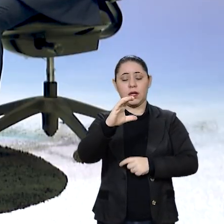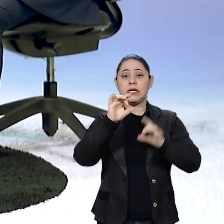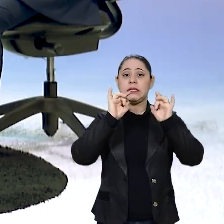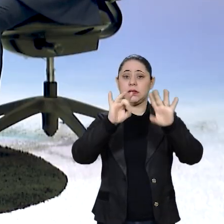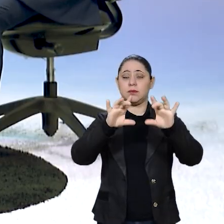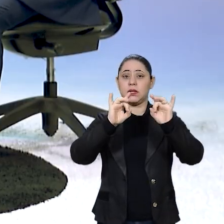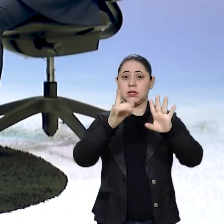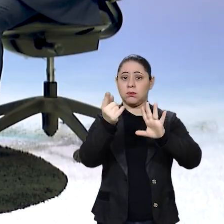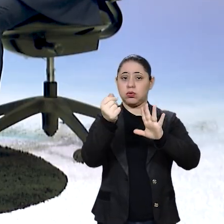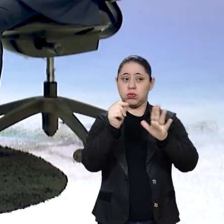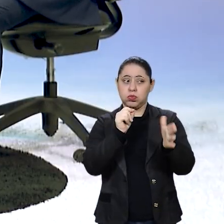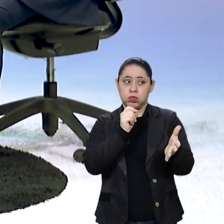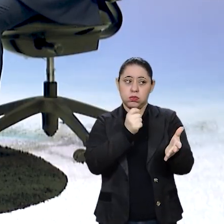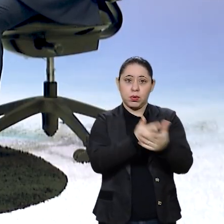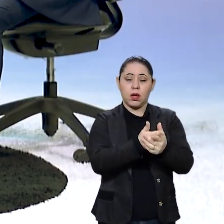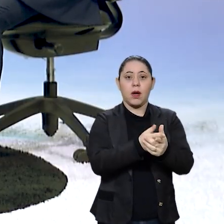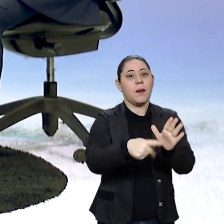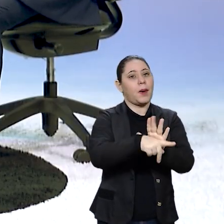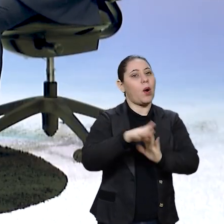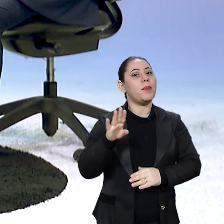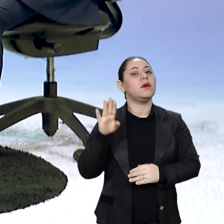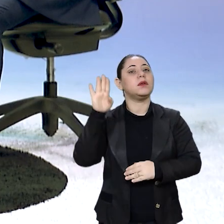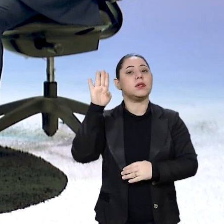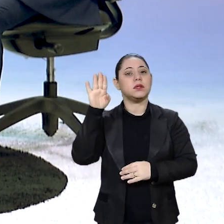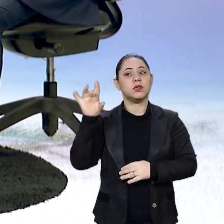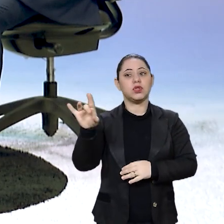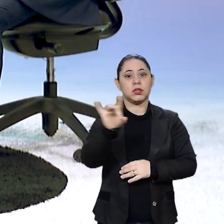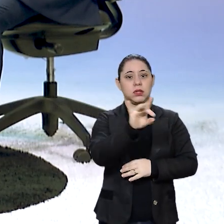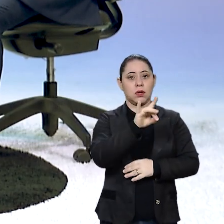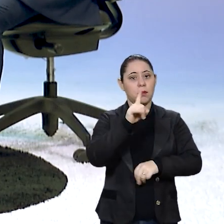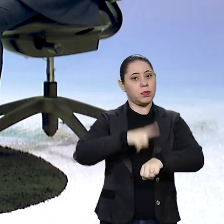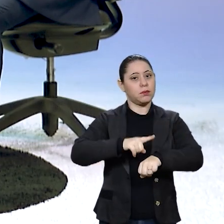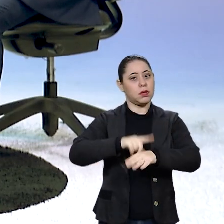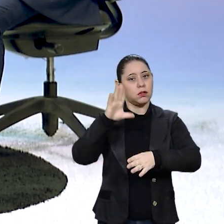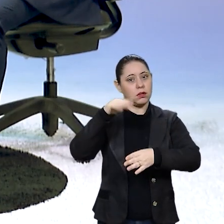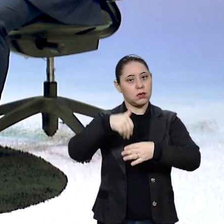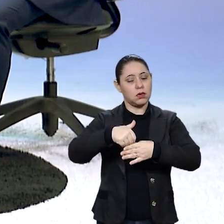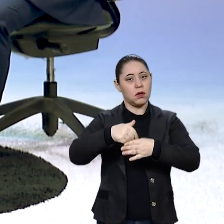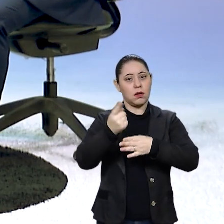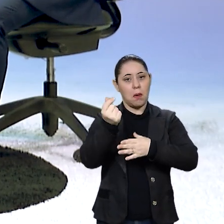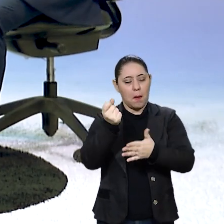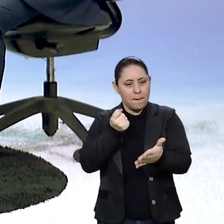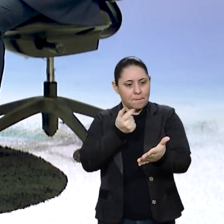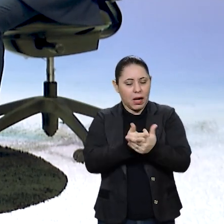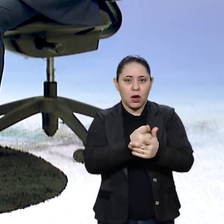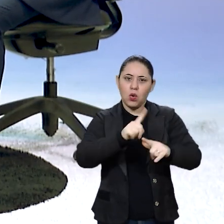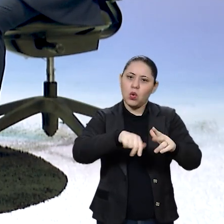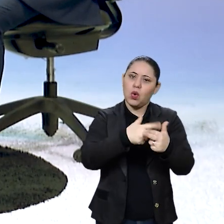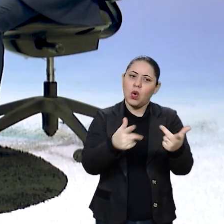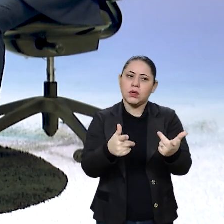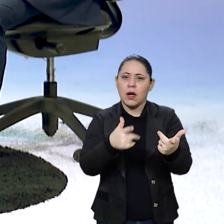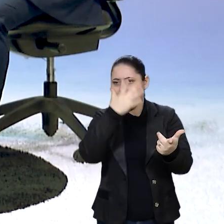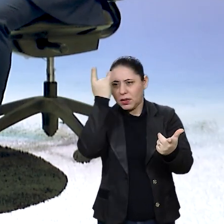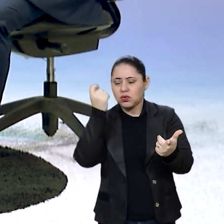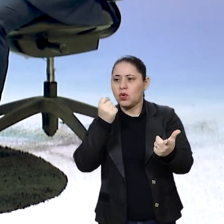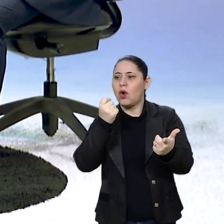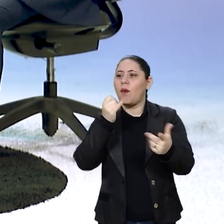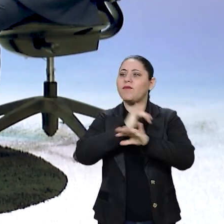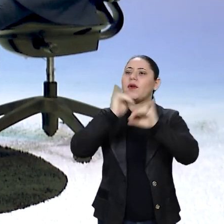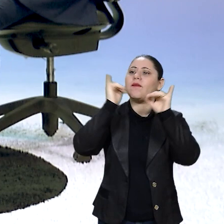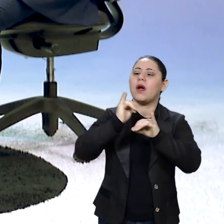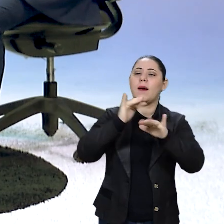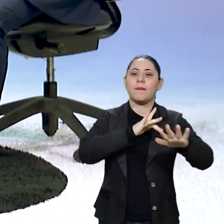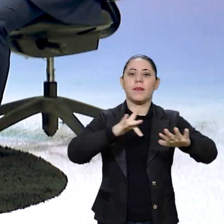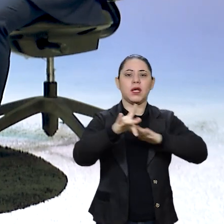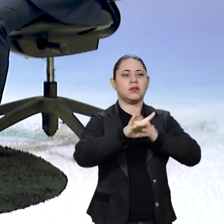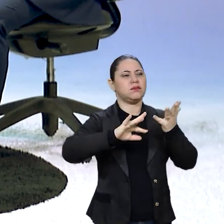financiar a campanha mesmo. Cabo eleitoral, mídia e todo aquele aparato que a gente acompanha a cada 2 anos nos pleitos. E cada